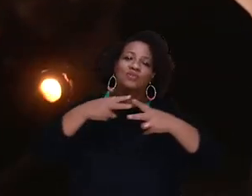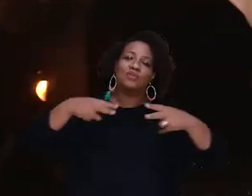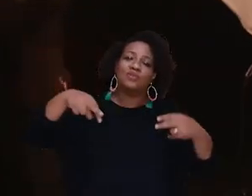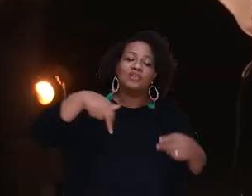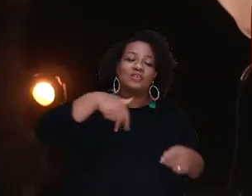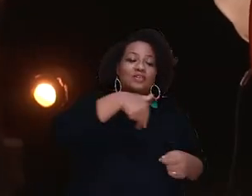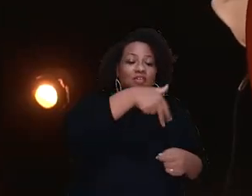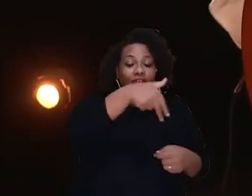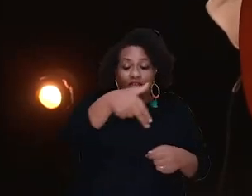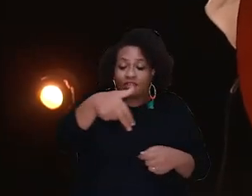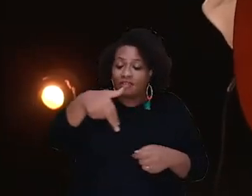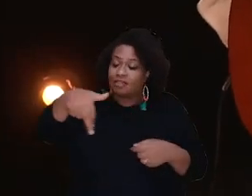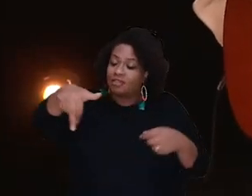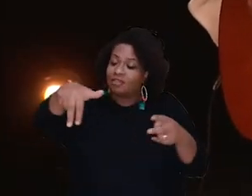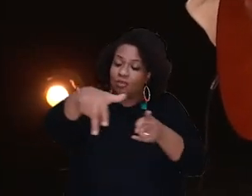levando.